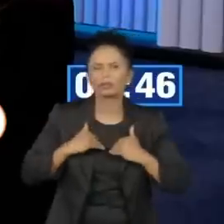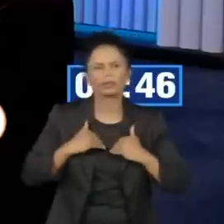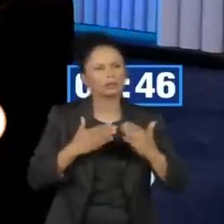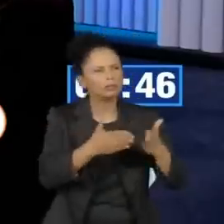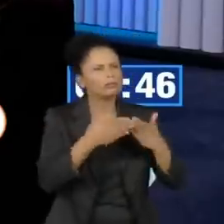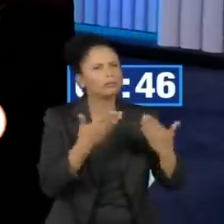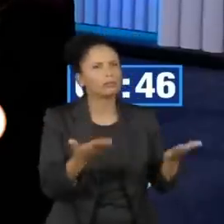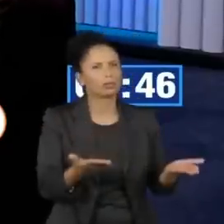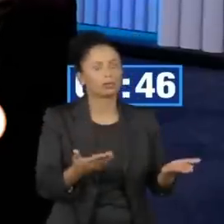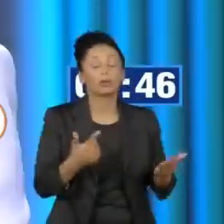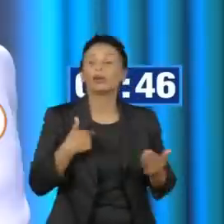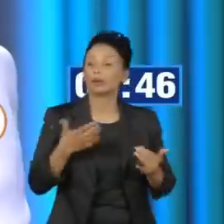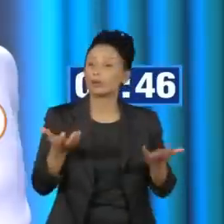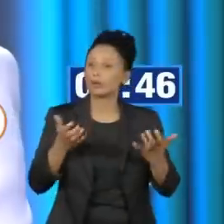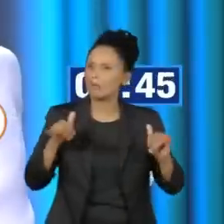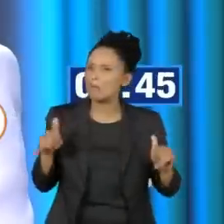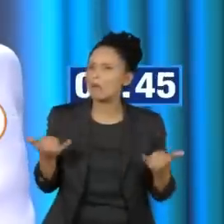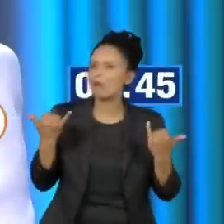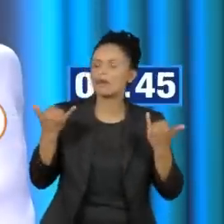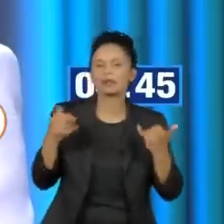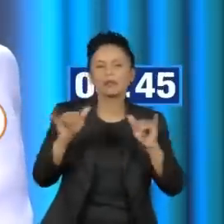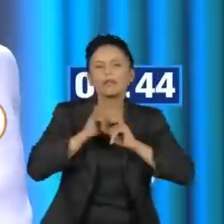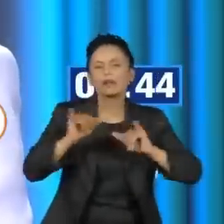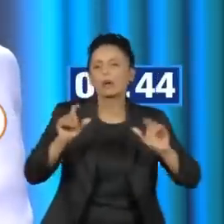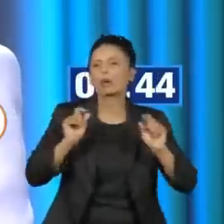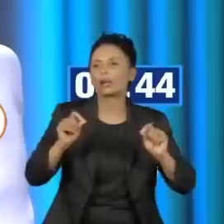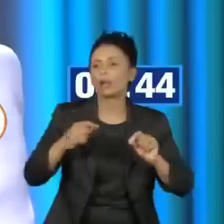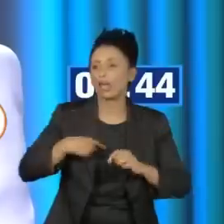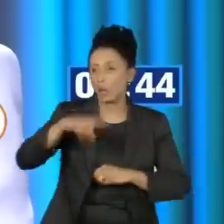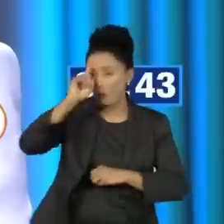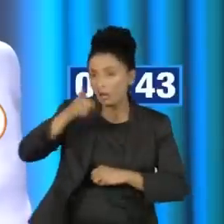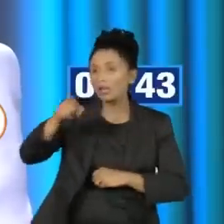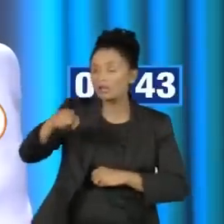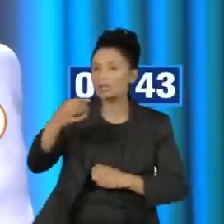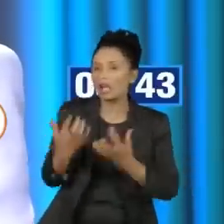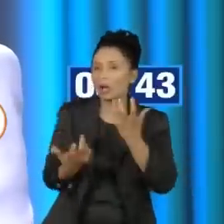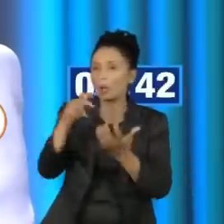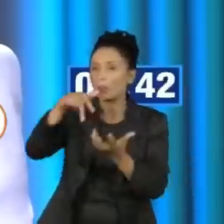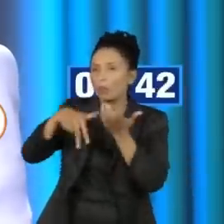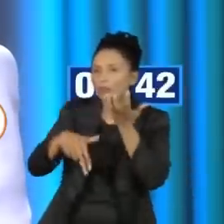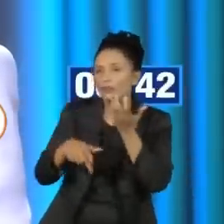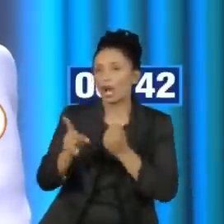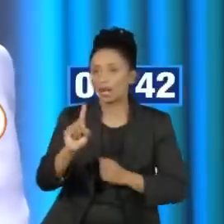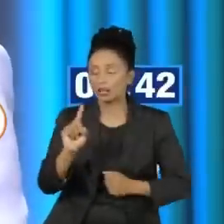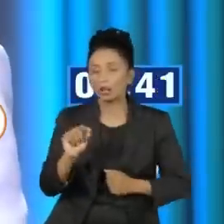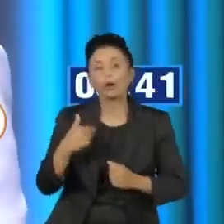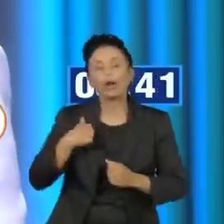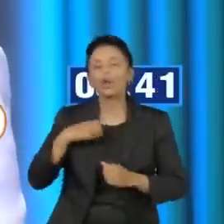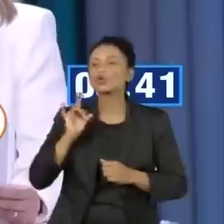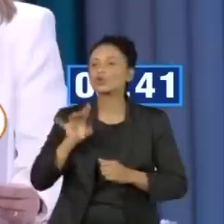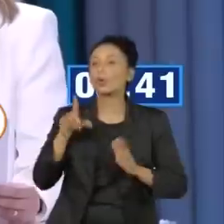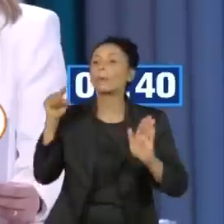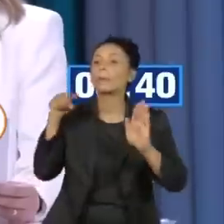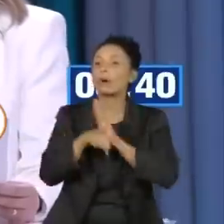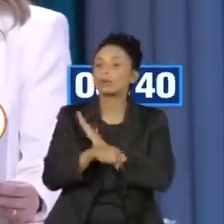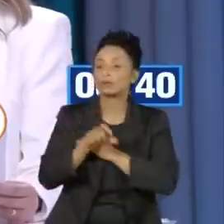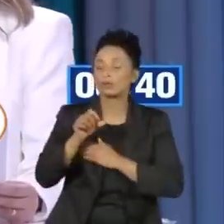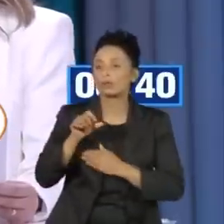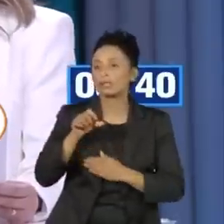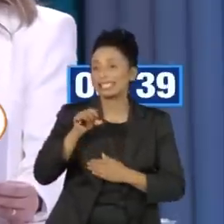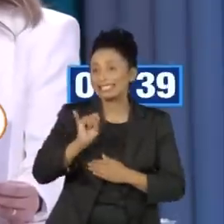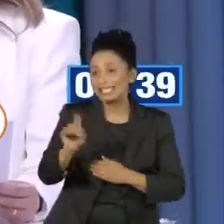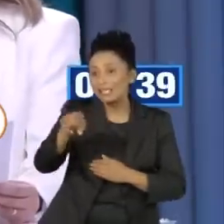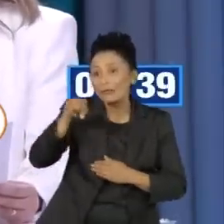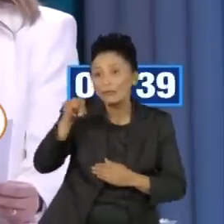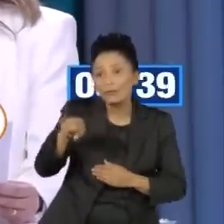eu quero aproveitar esse momento para dizer que eu não mandei o senhor para o inferno tá mas eu perguntei se o senhor não teria medo de